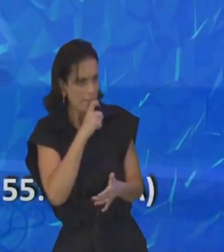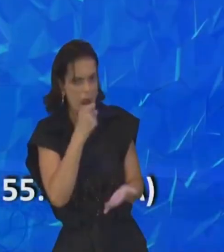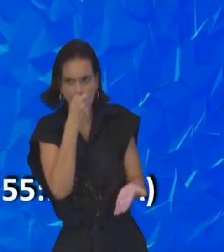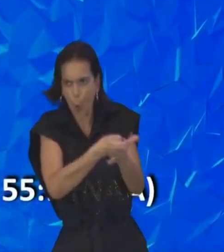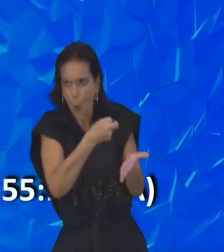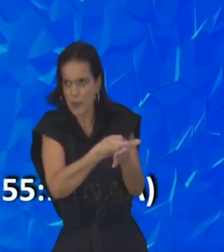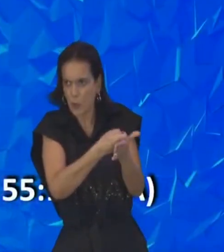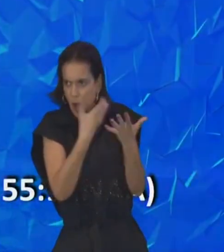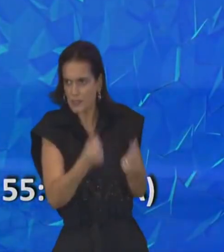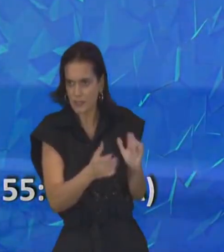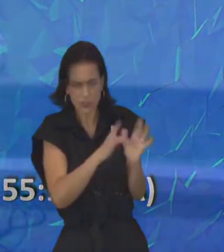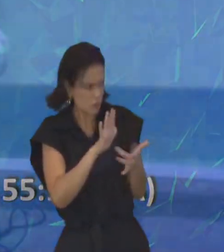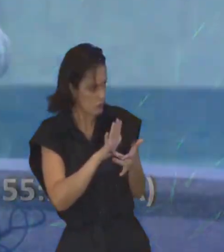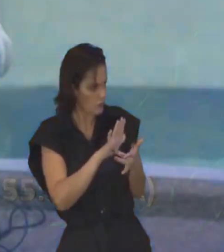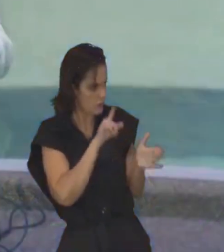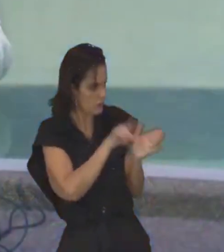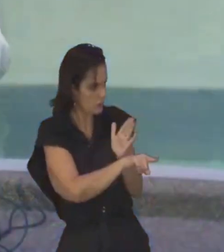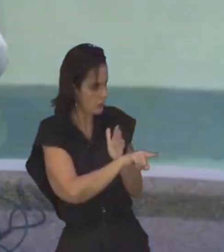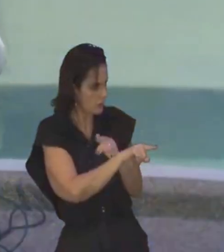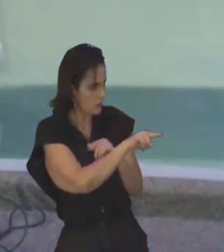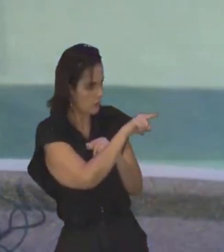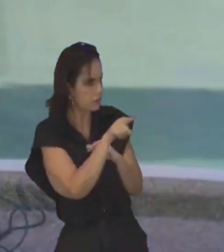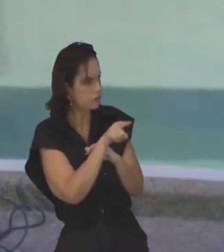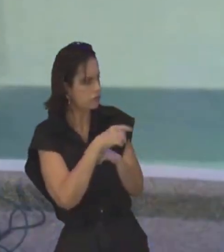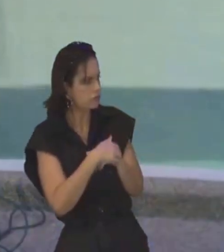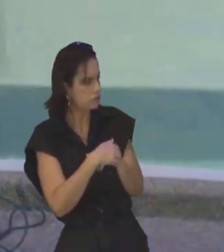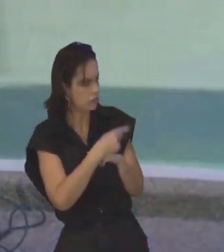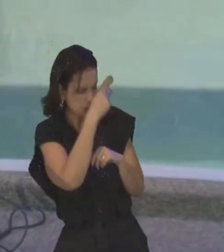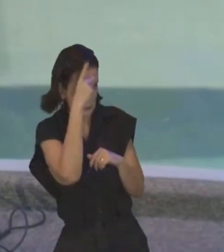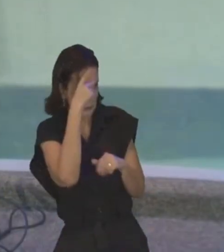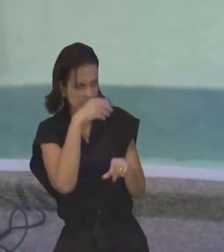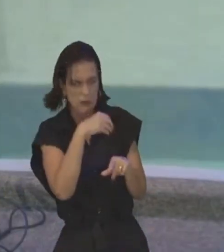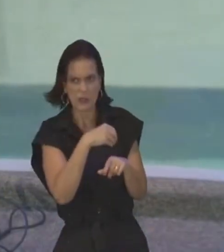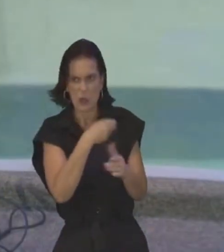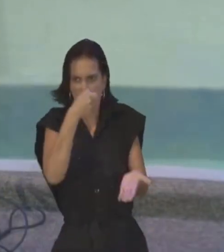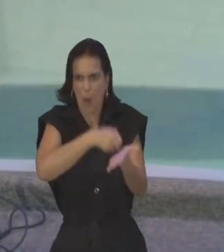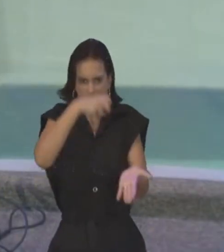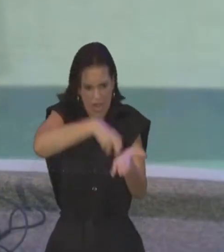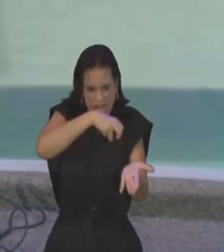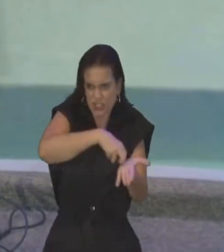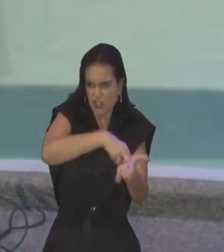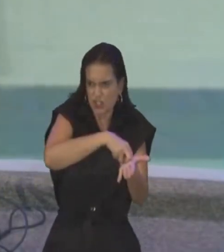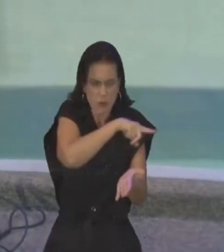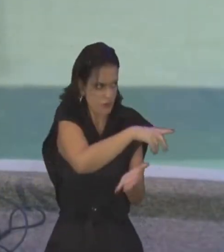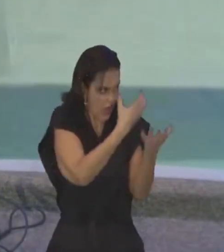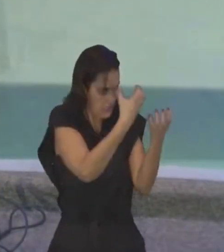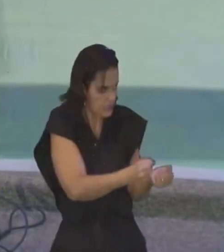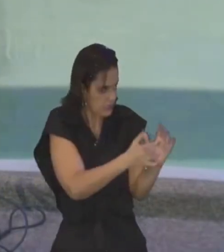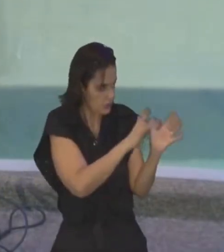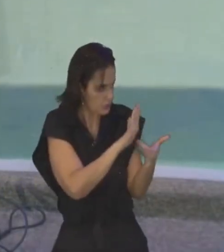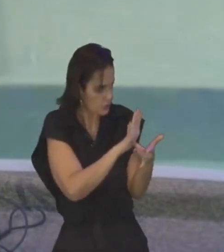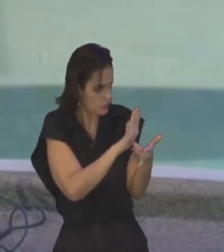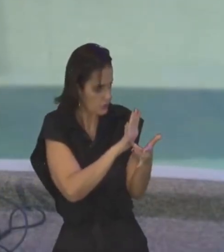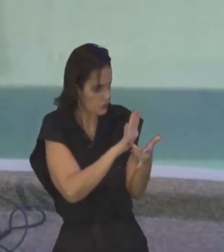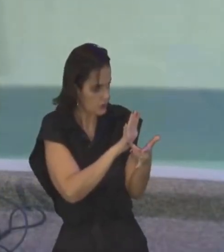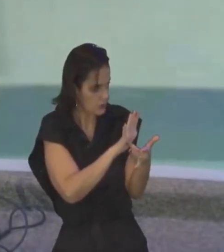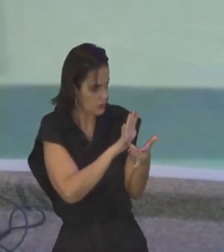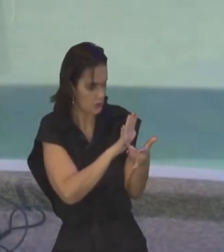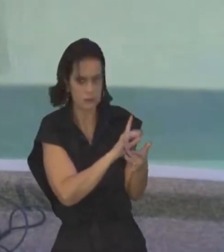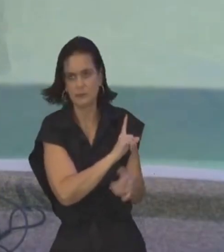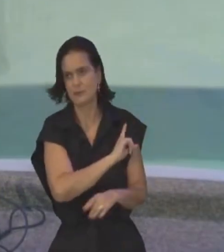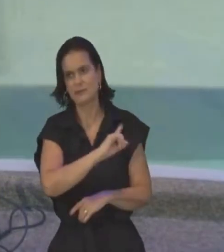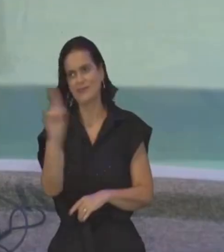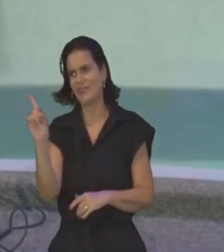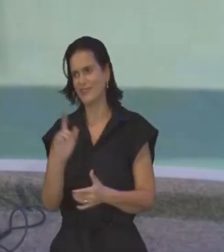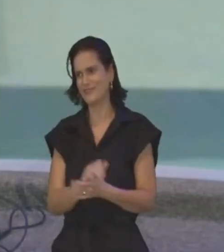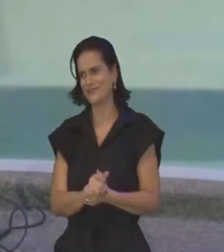vocês a aceitarem a Jesus? Alguém colocou uma punição para vocês? Pelo